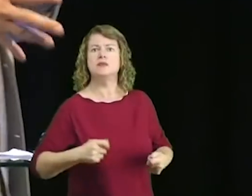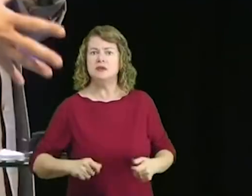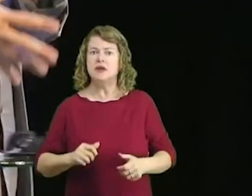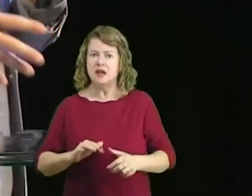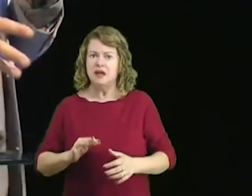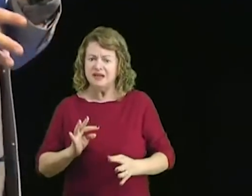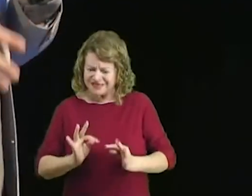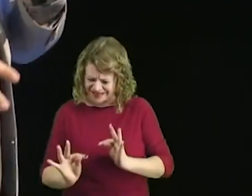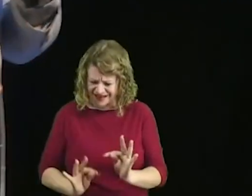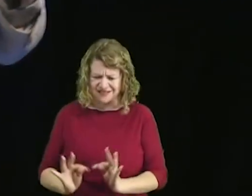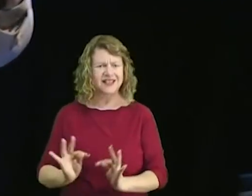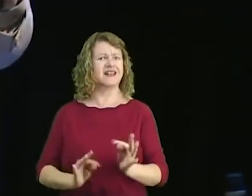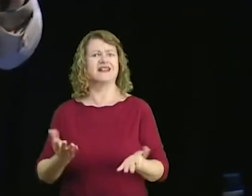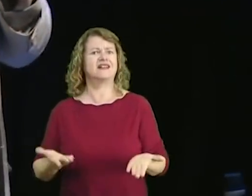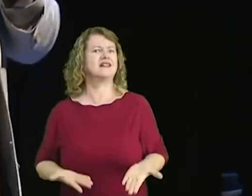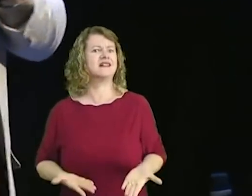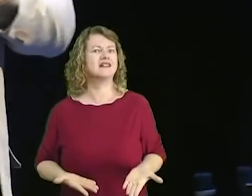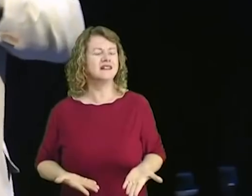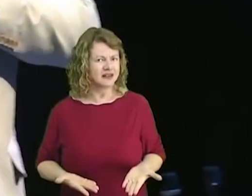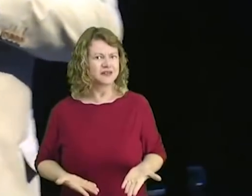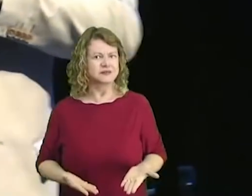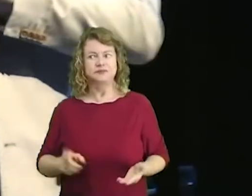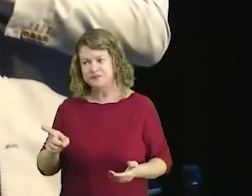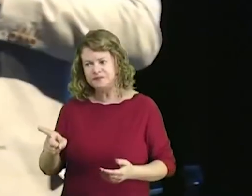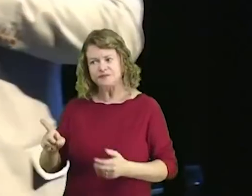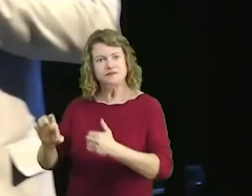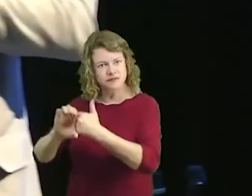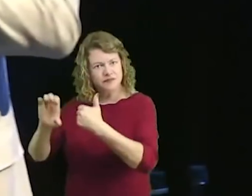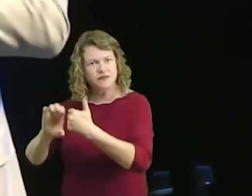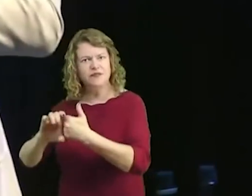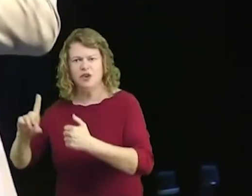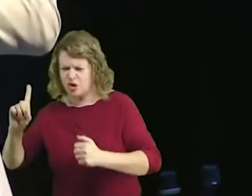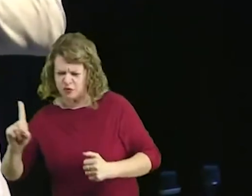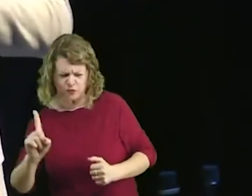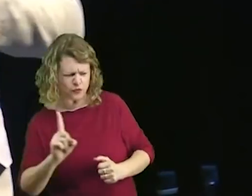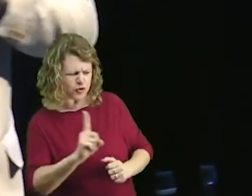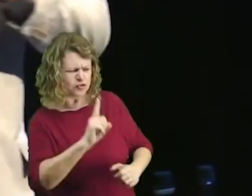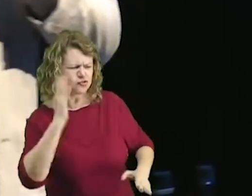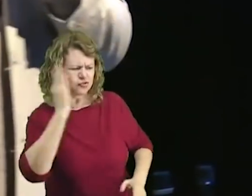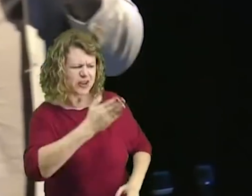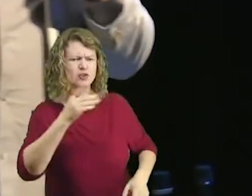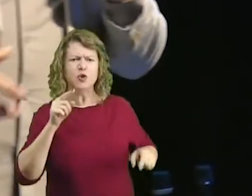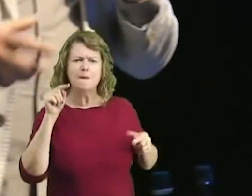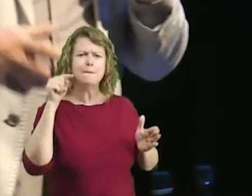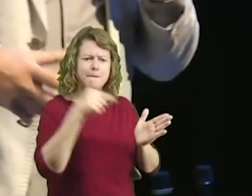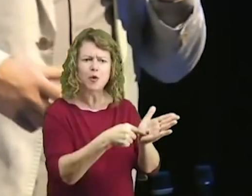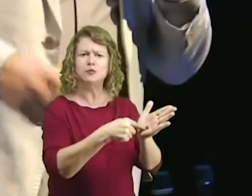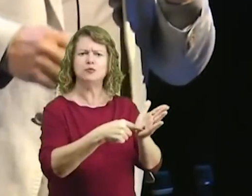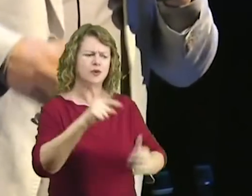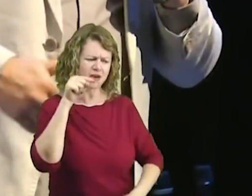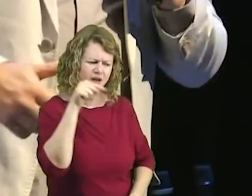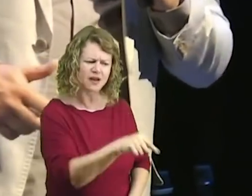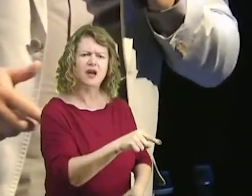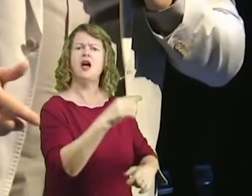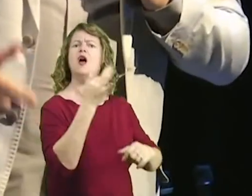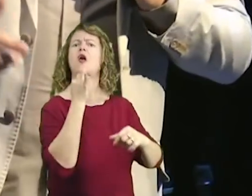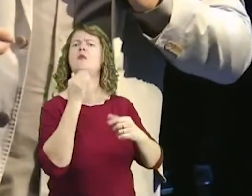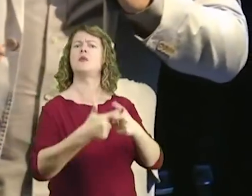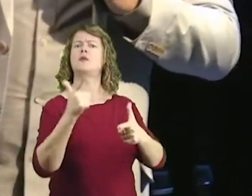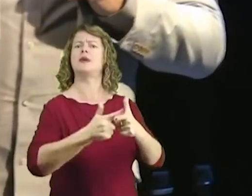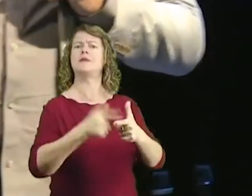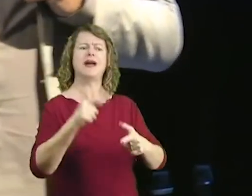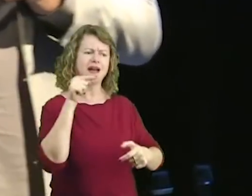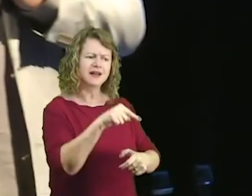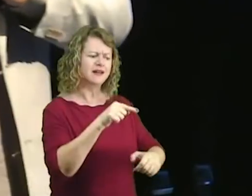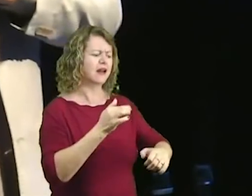ter a fonte das águas, e ali ele cura as águas amargosas, e as águas se tornam doces. Eu